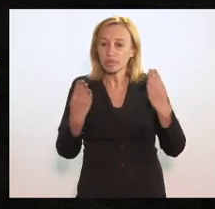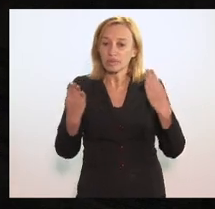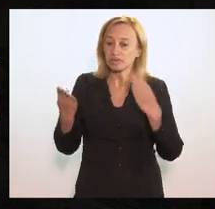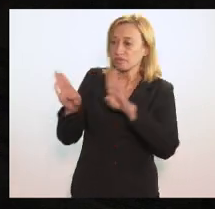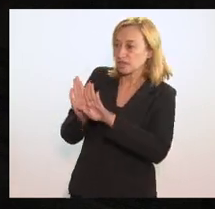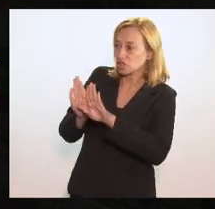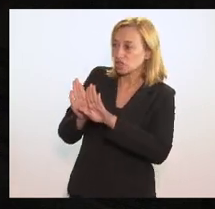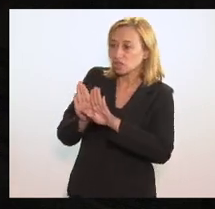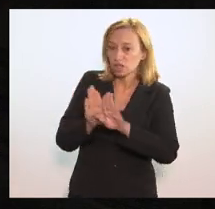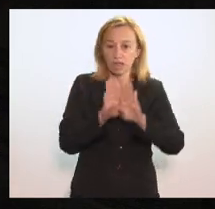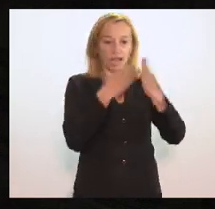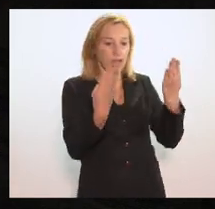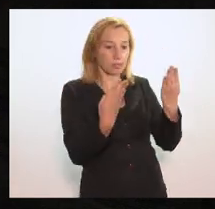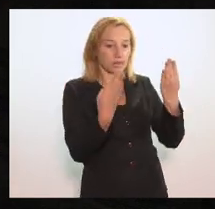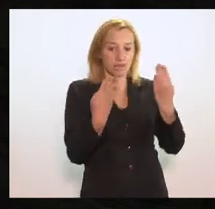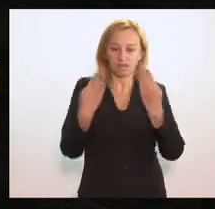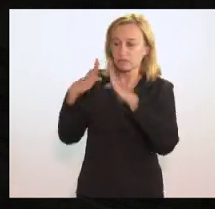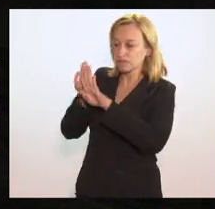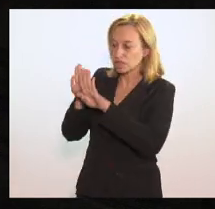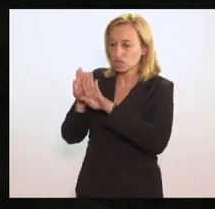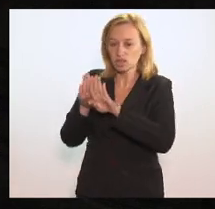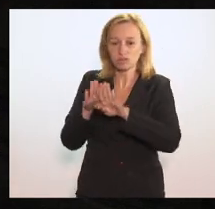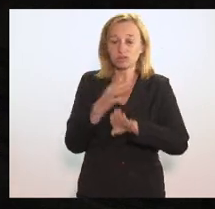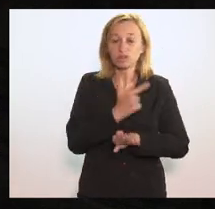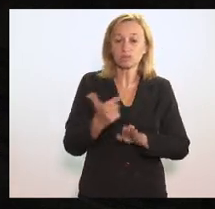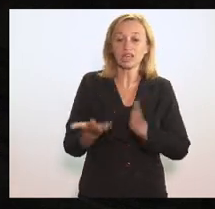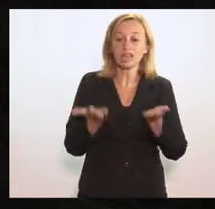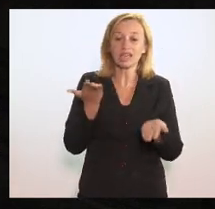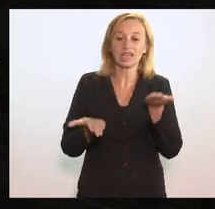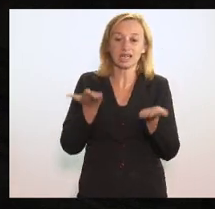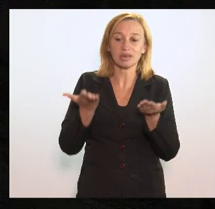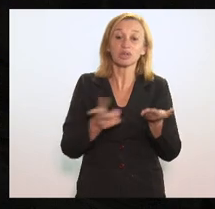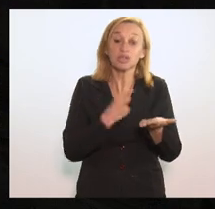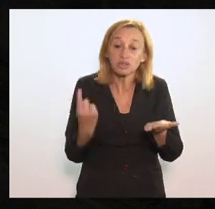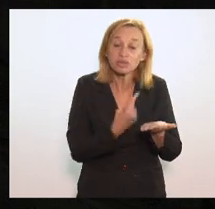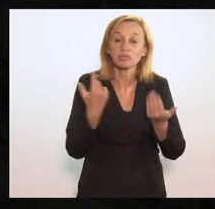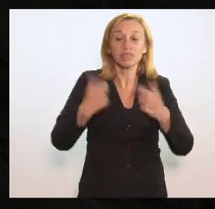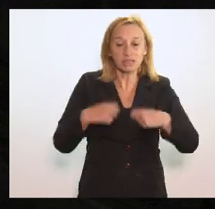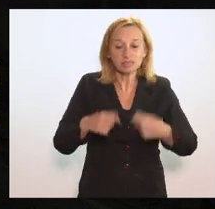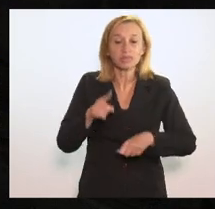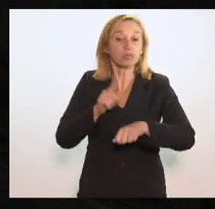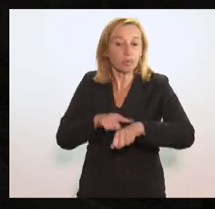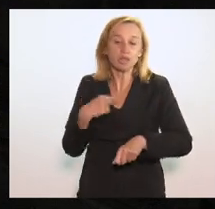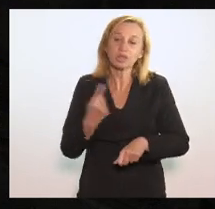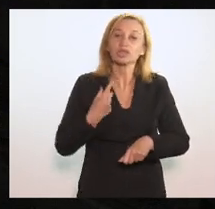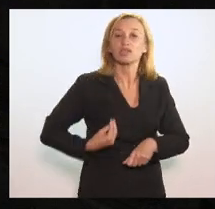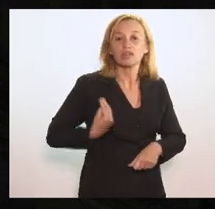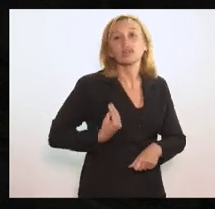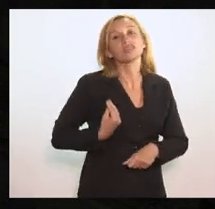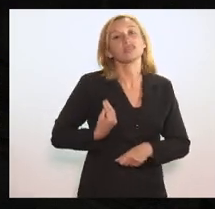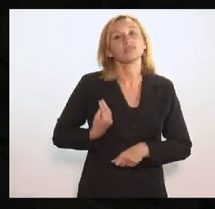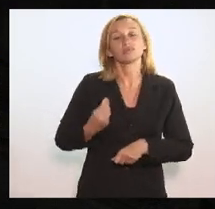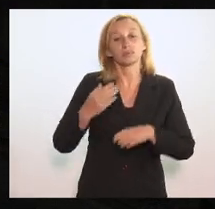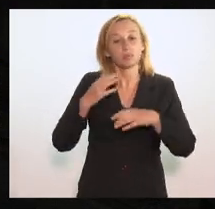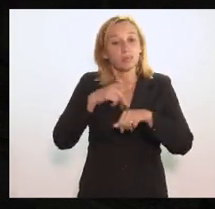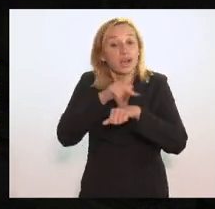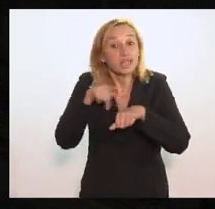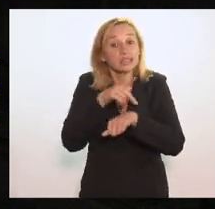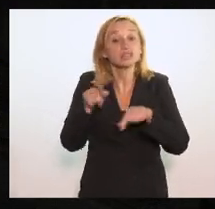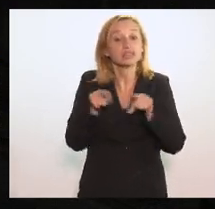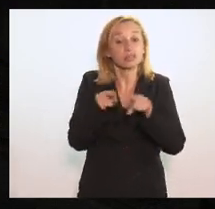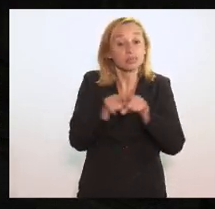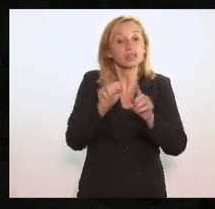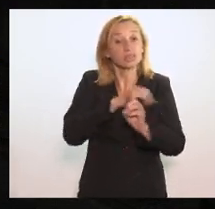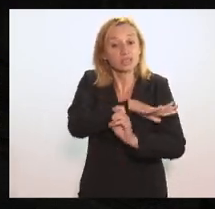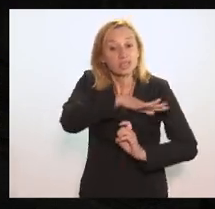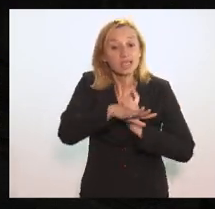se busca o equilíbrio. E é disso que a gente precisa nesse momento que a gente vive no nosso país, na sociedade. E eu acho